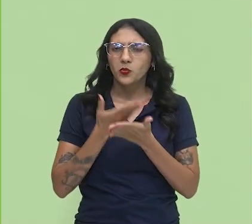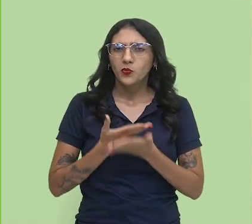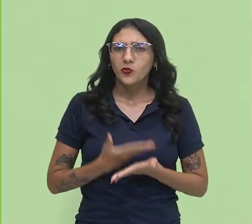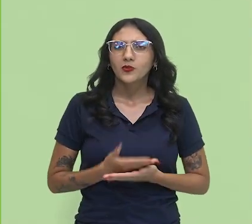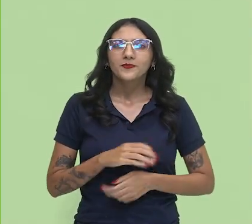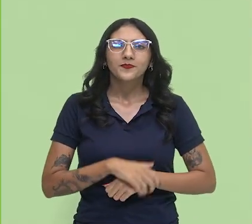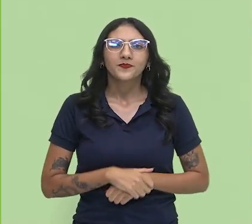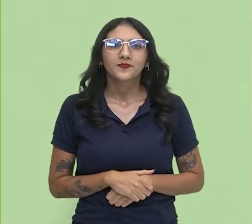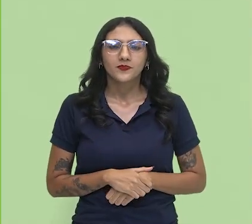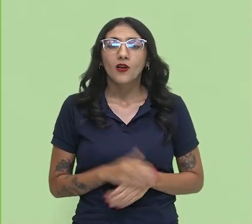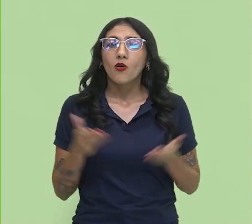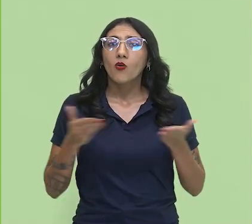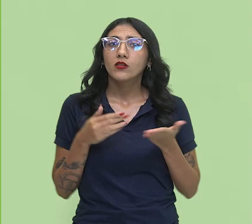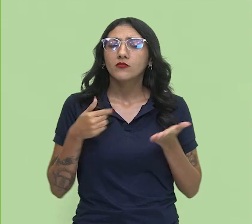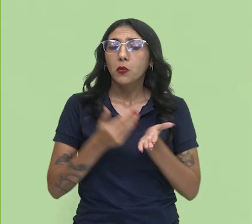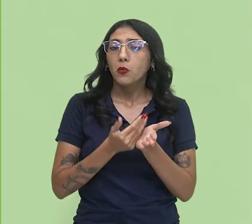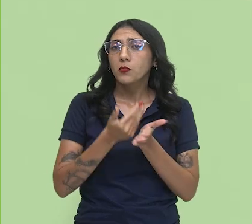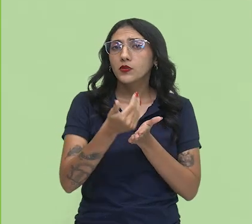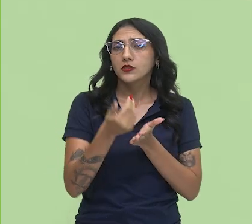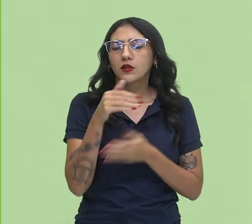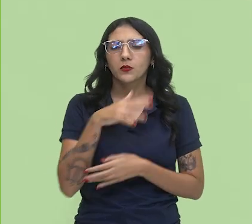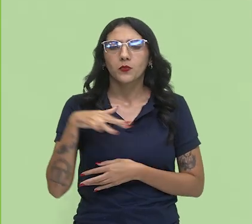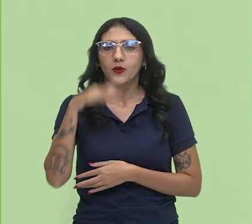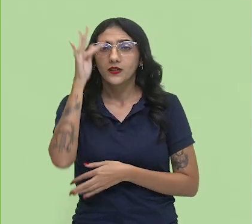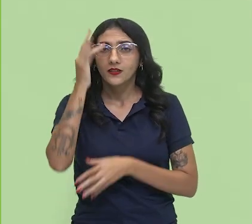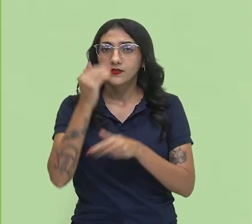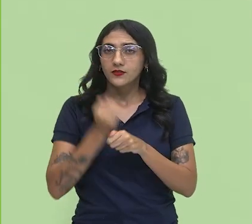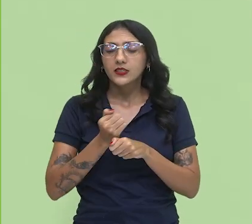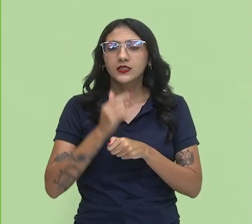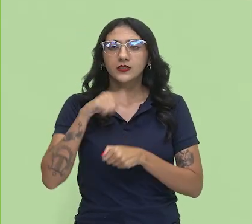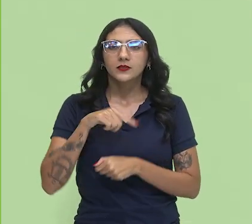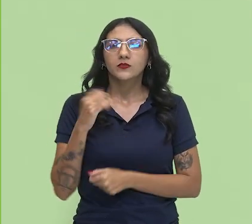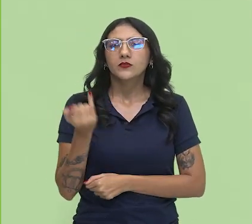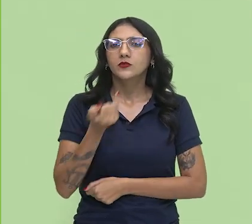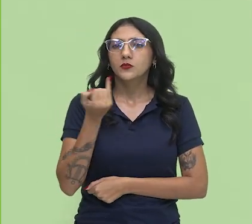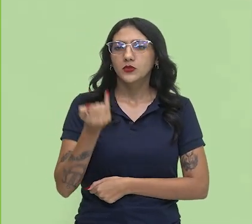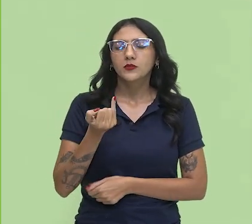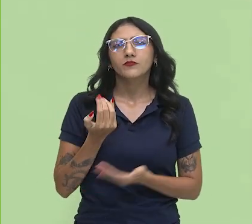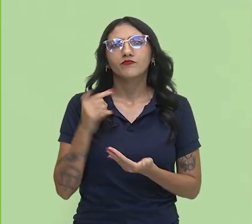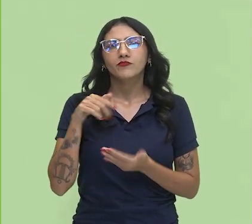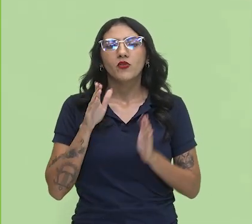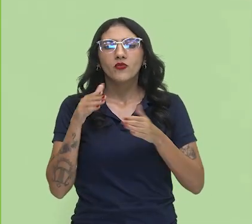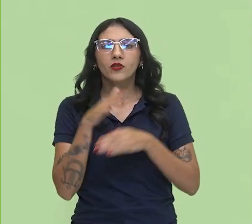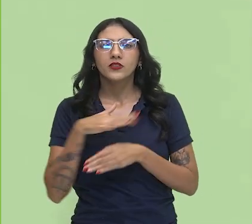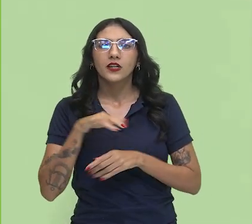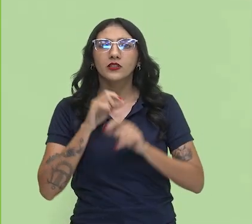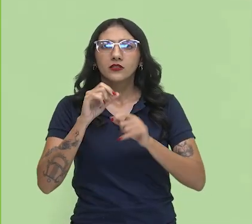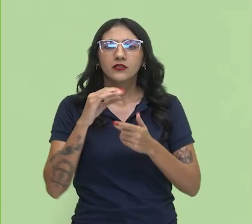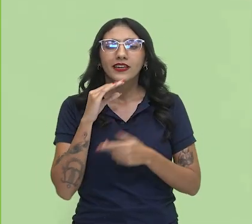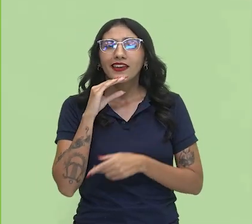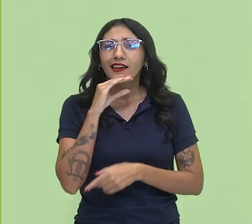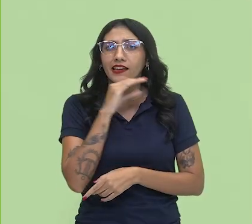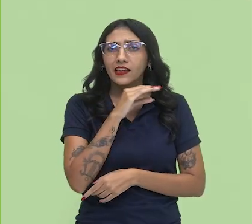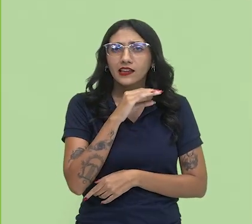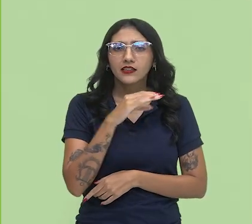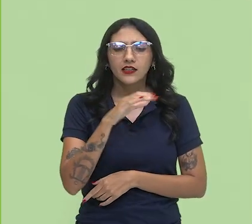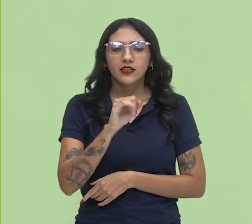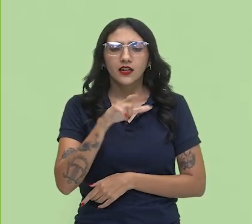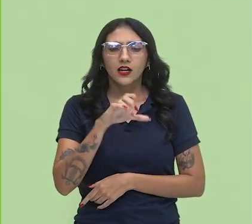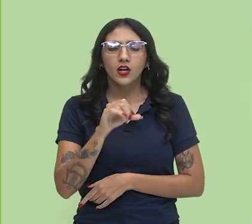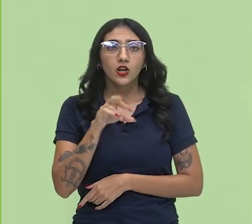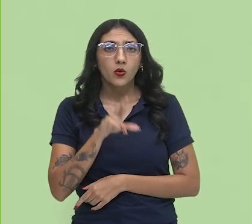conhecimento, nós vamos falar de um tema da física extremamente importante, que é aquela parte que fala sobre calor, a parte